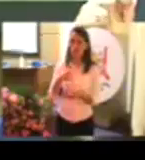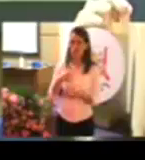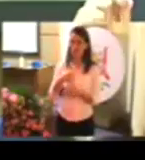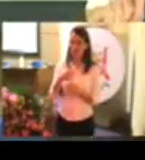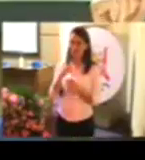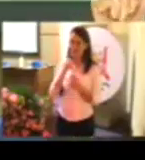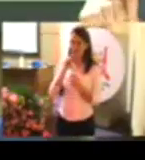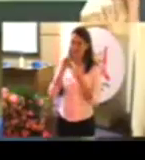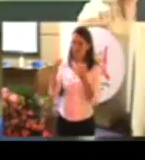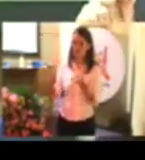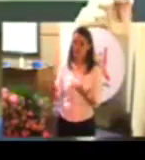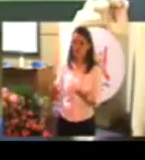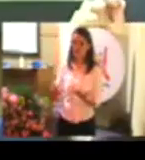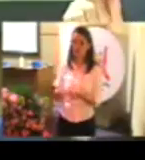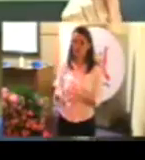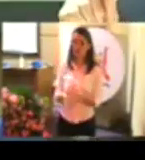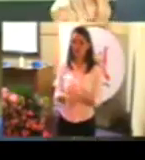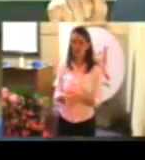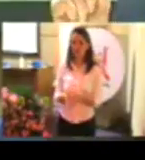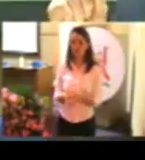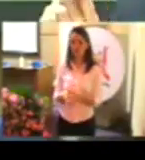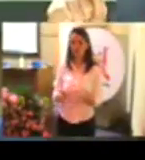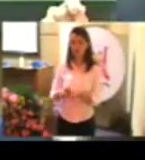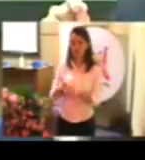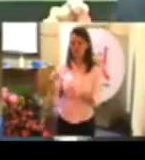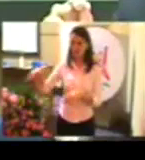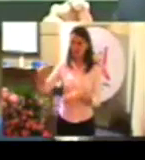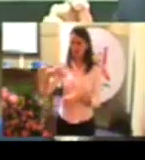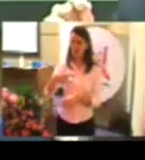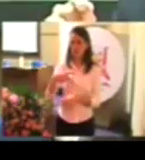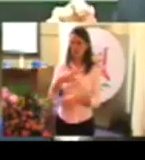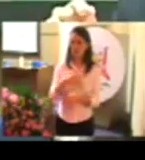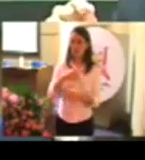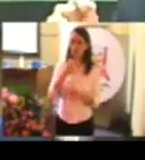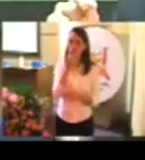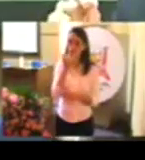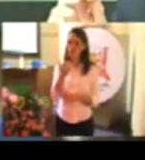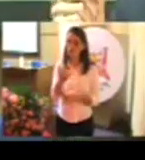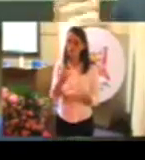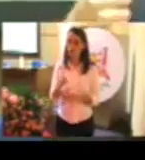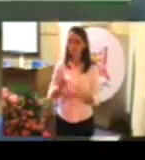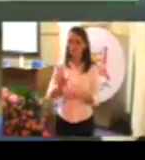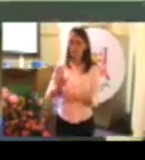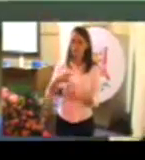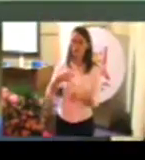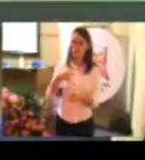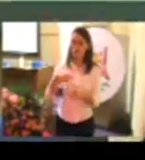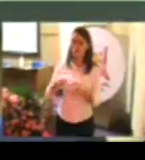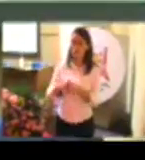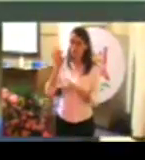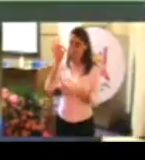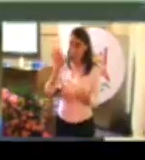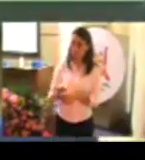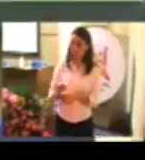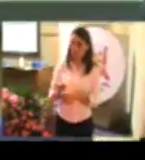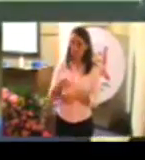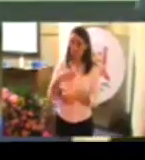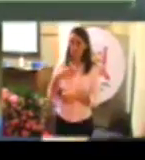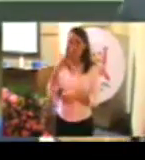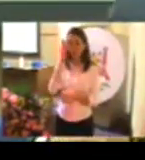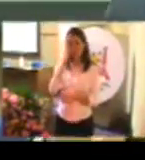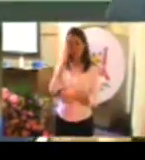uma inconfidência, se tiver alguém da área de saúde, que me perdoe. Mas é uma constatação que